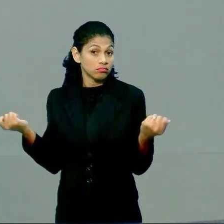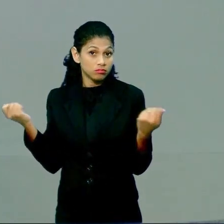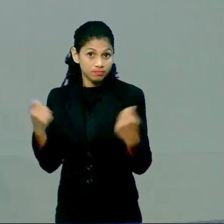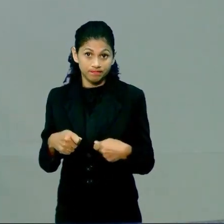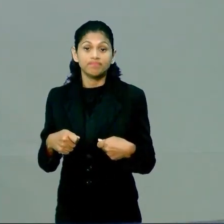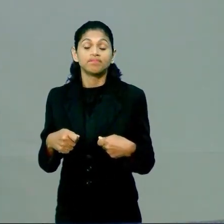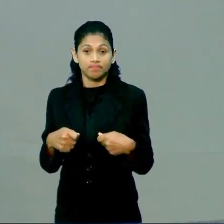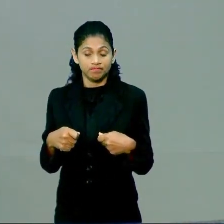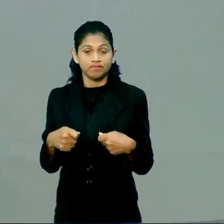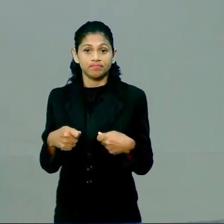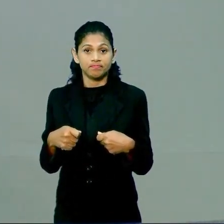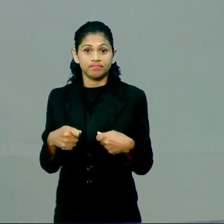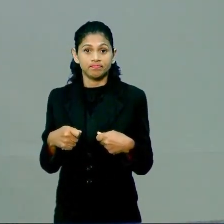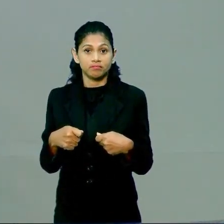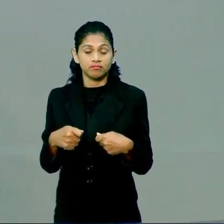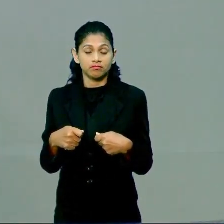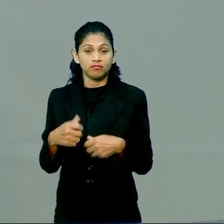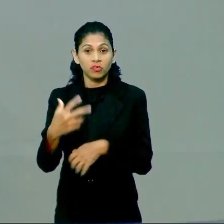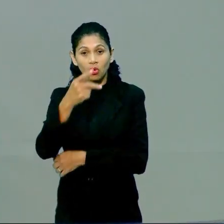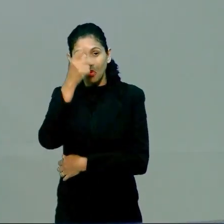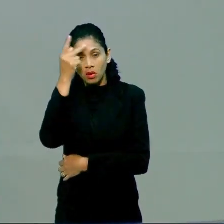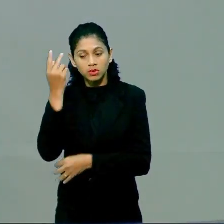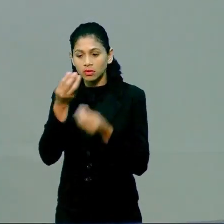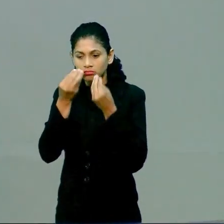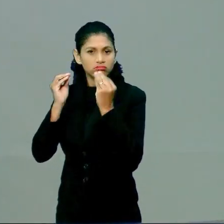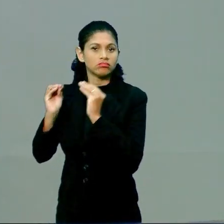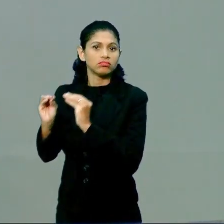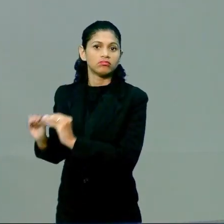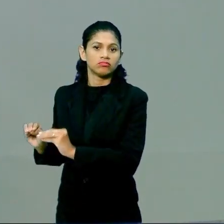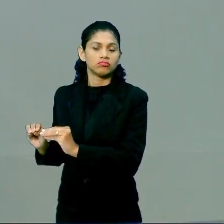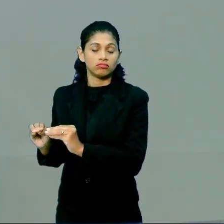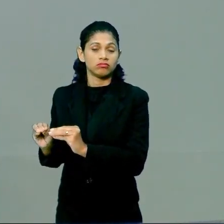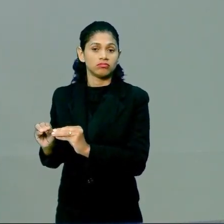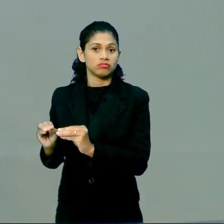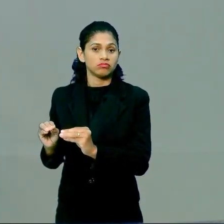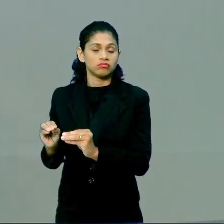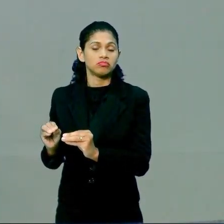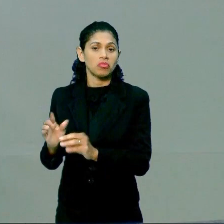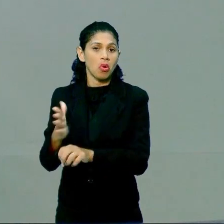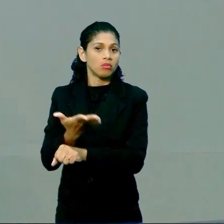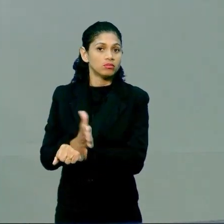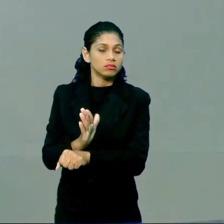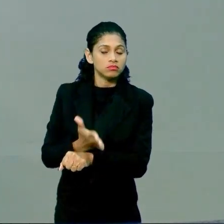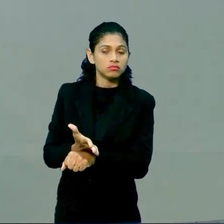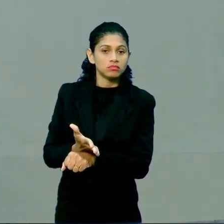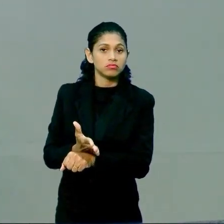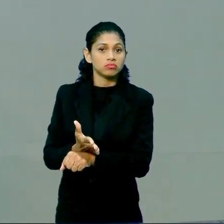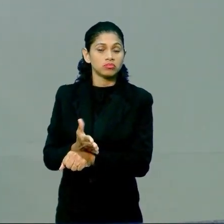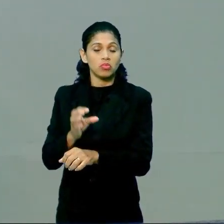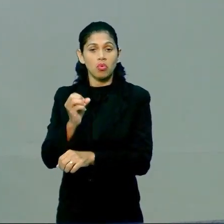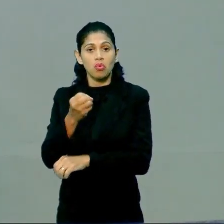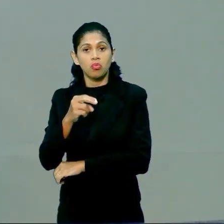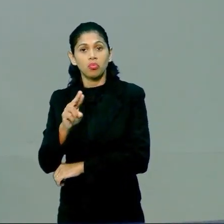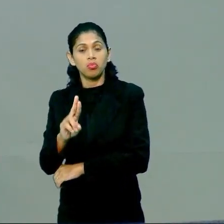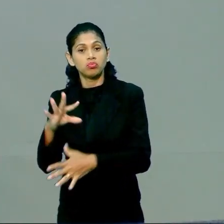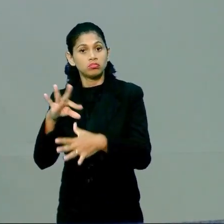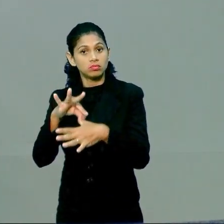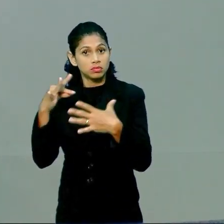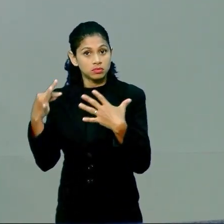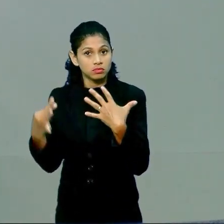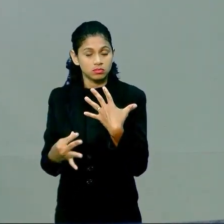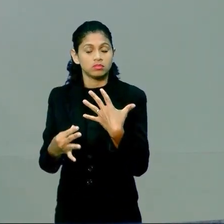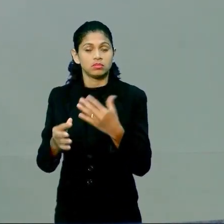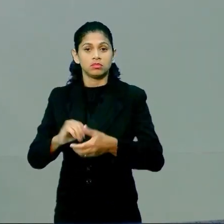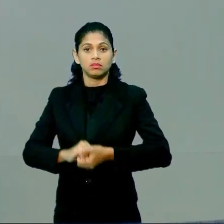aí que fazem com que uma pessoa né abandone o uma determinada prática né ou uma determinada rede social no caso aí dos gêneros